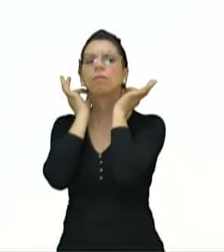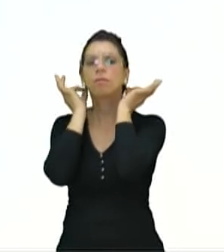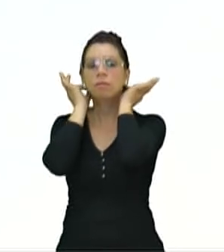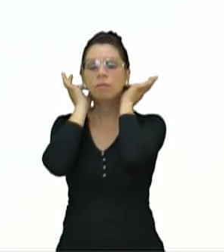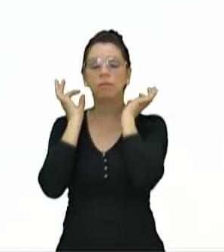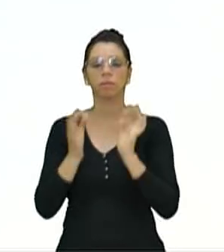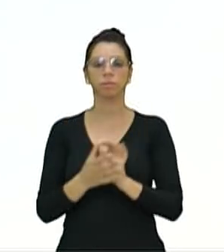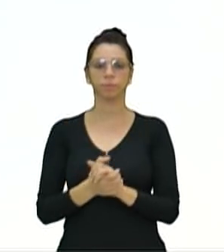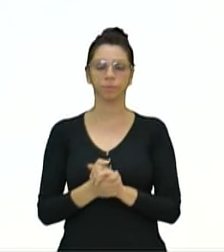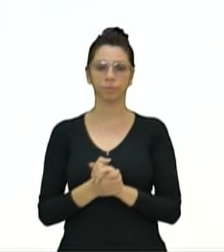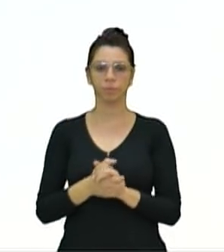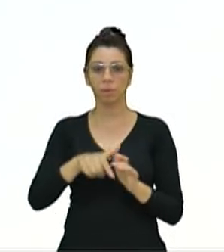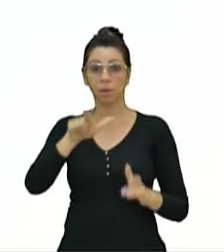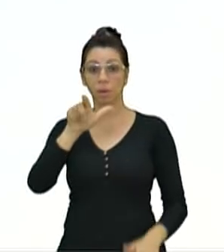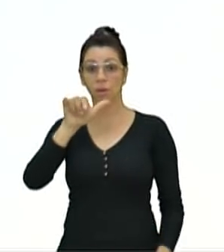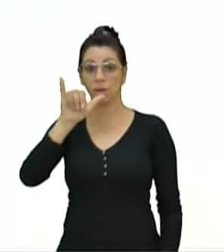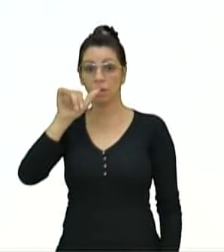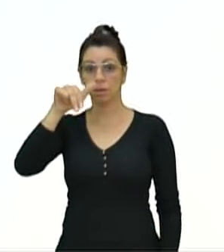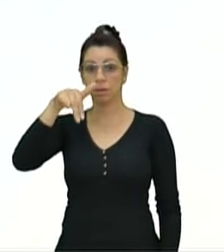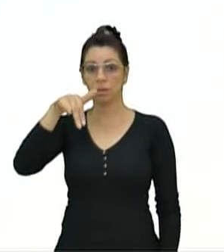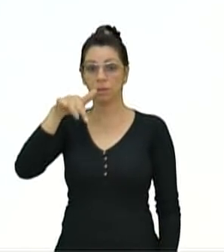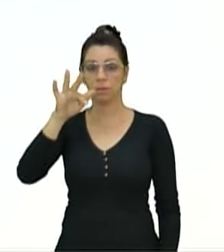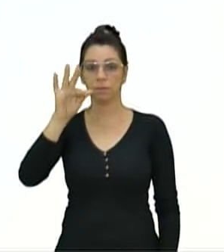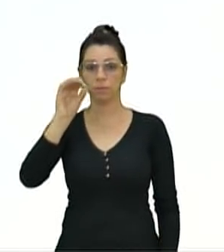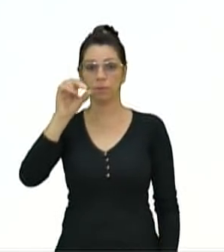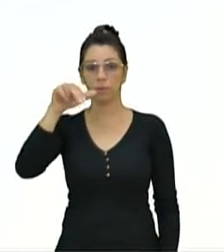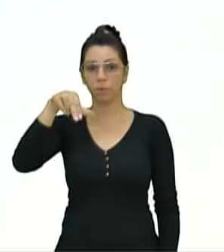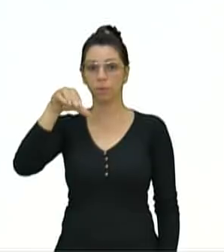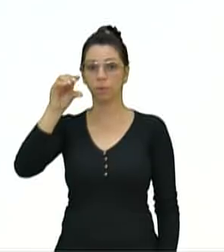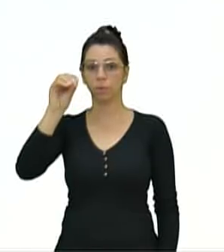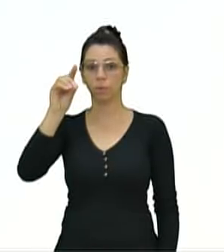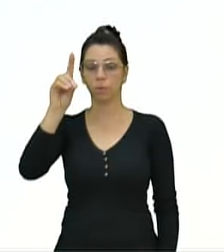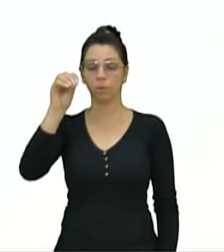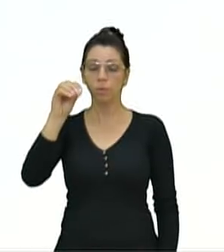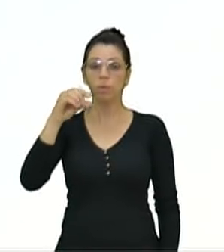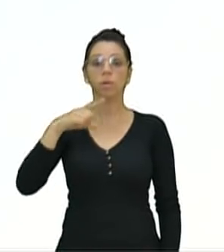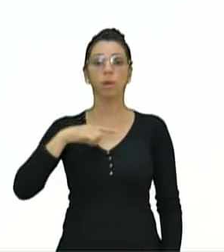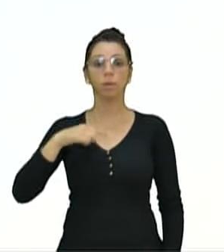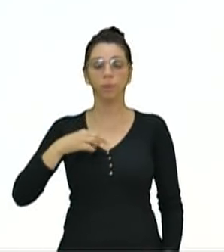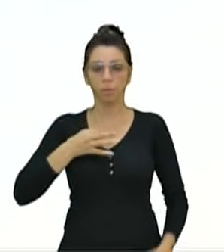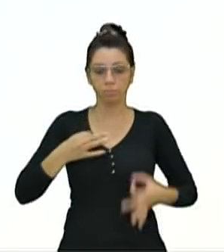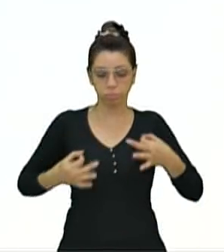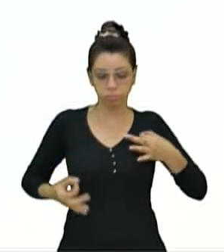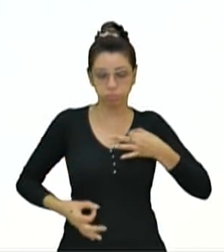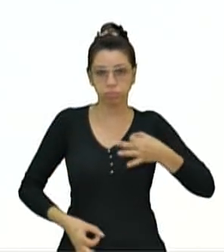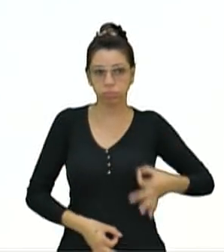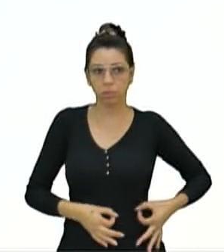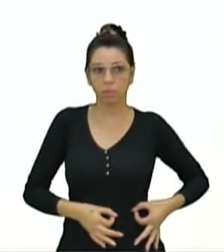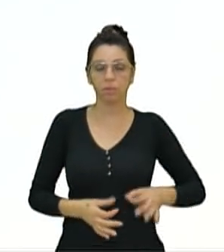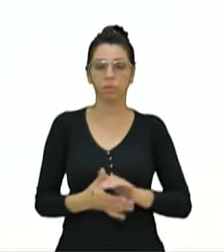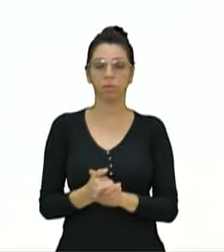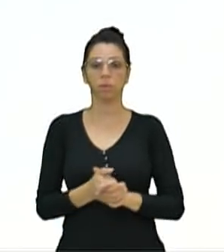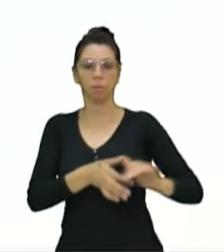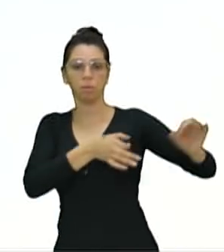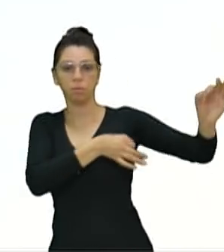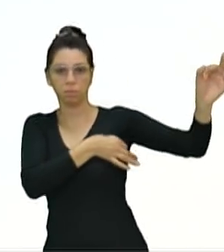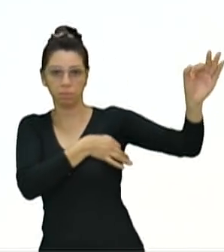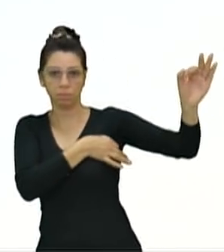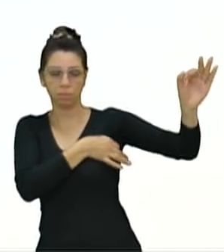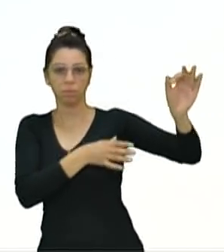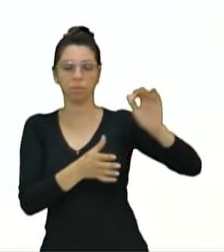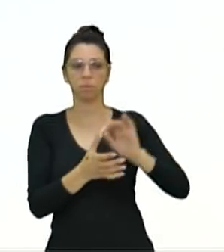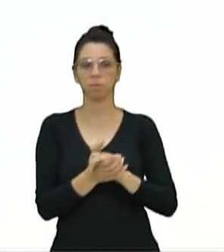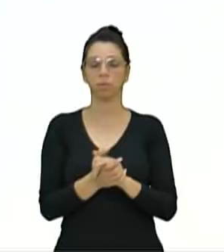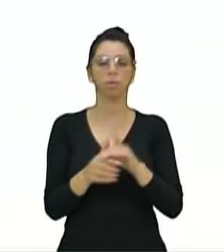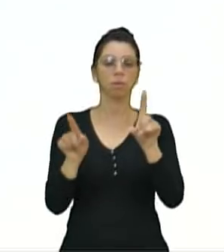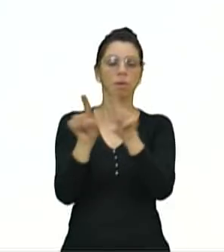tá? Linfonodos, eles estão distribuídos em diferentes partes do corpo também. Por exemplo, perto das axilas,